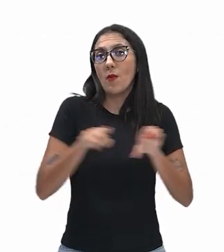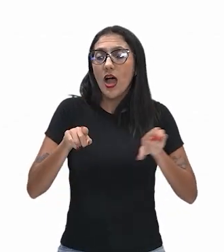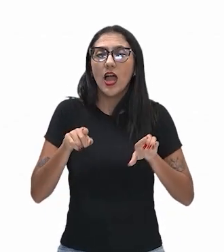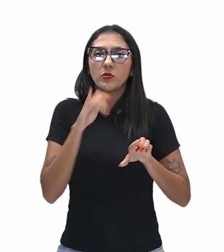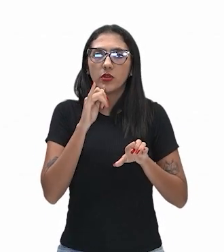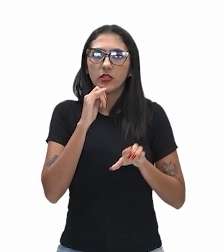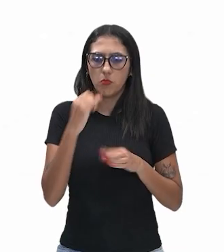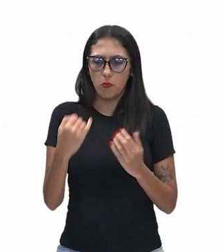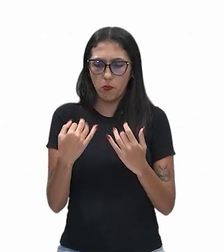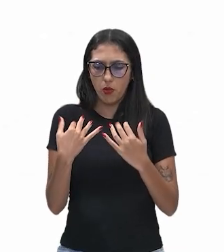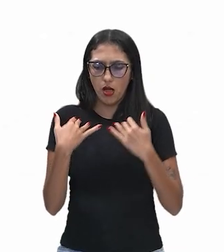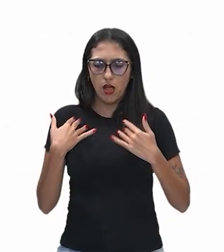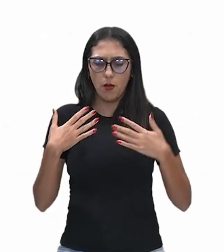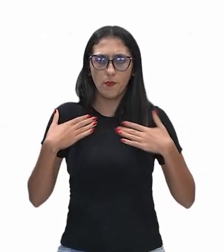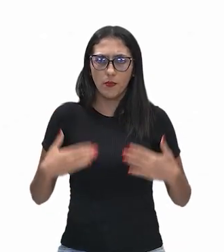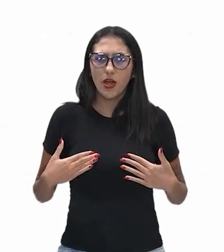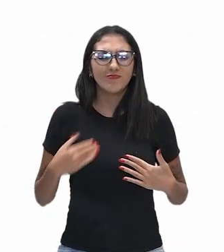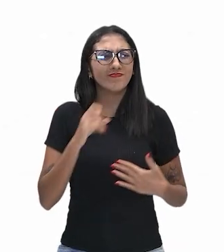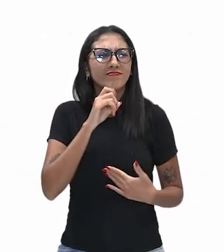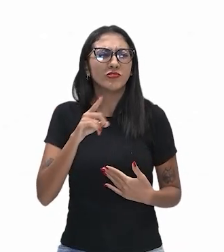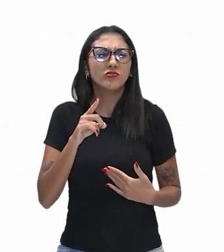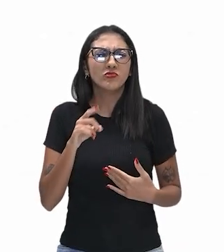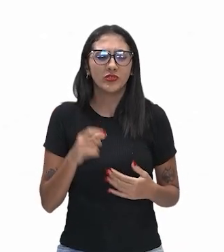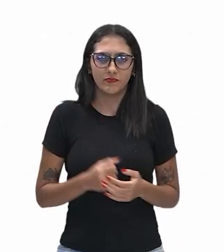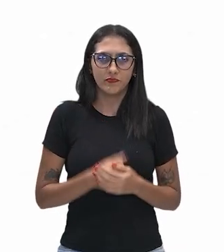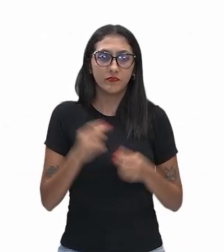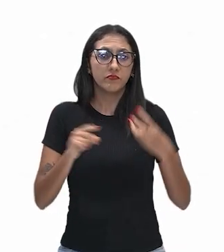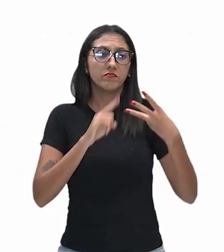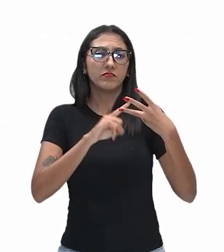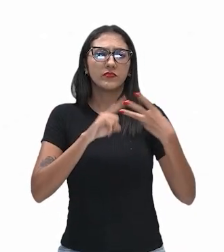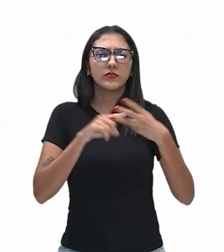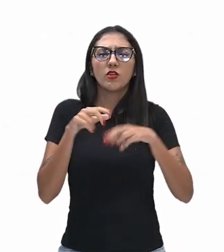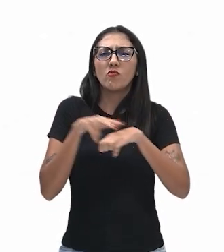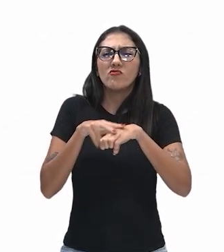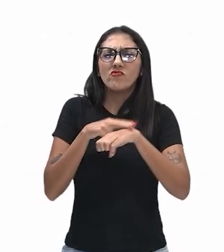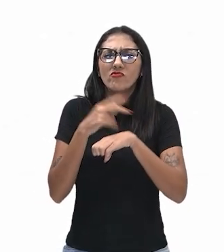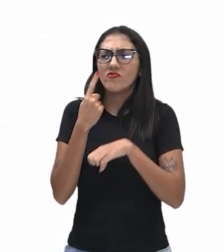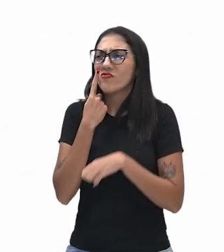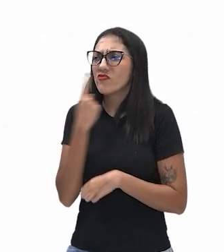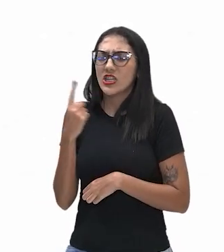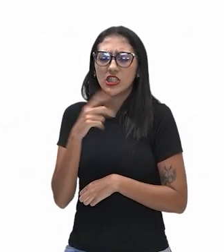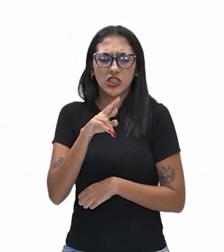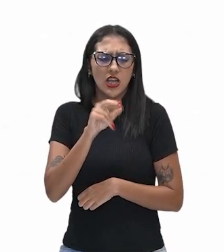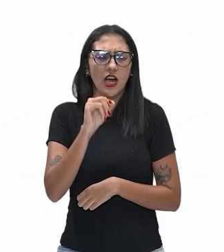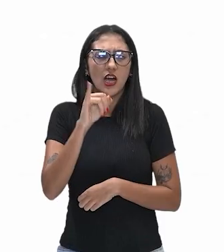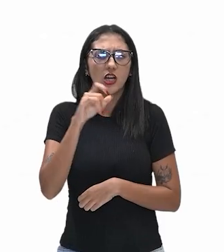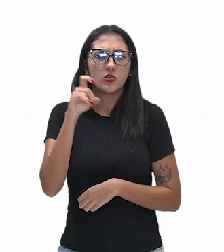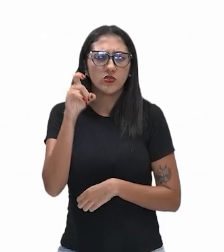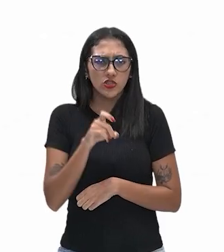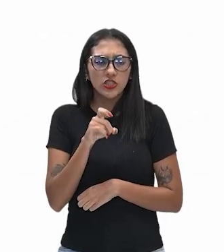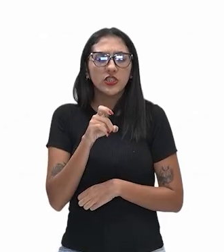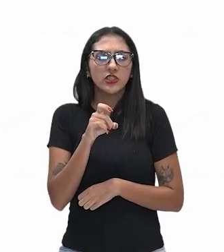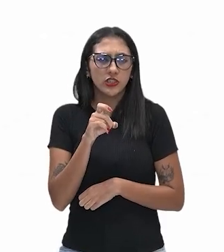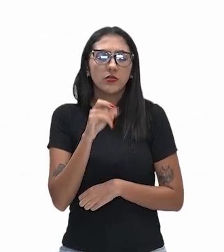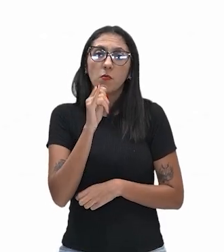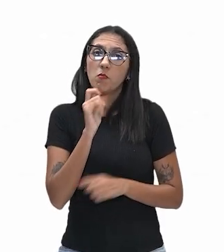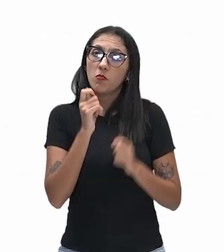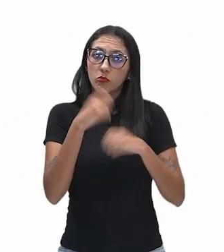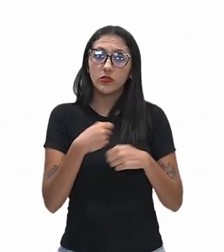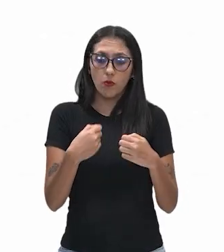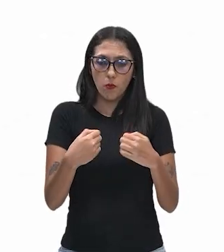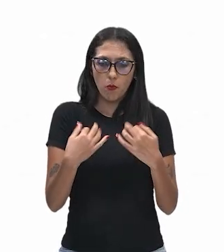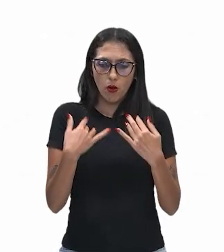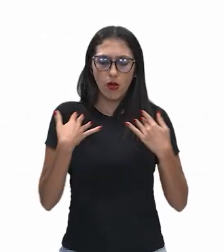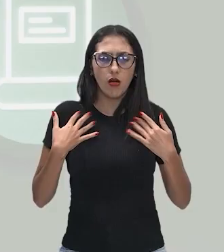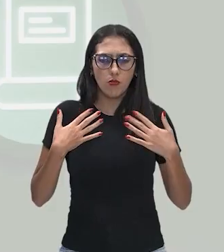O raio-x, ele já consegue passar pelo nosso corpo humano, mas ele não consegue passar, por exemplo, por uma placa